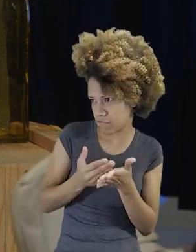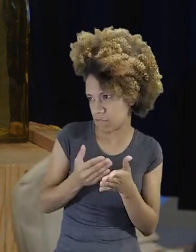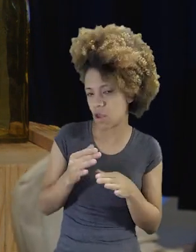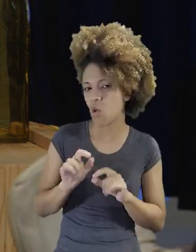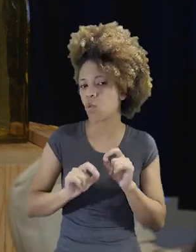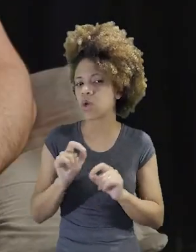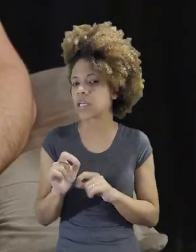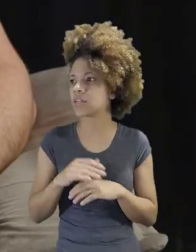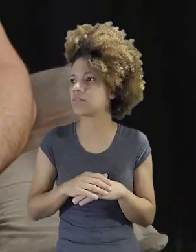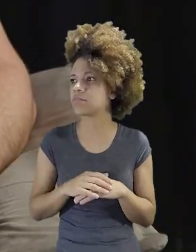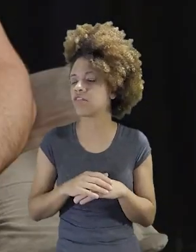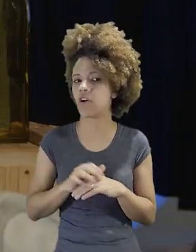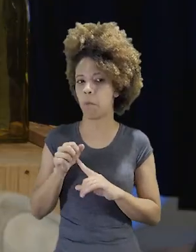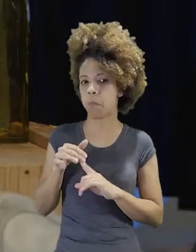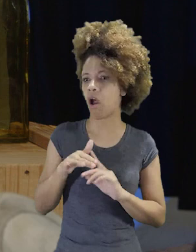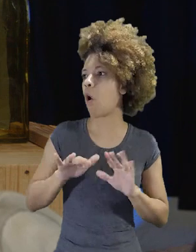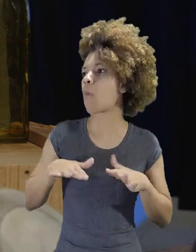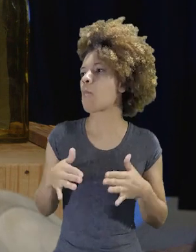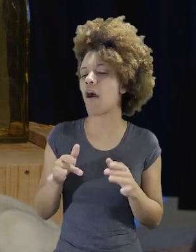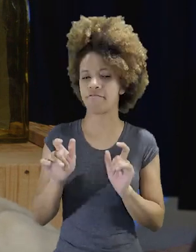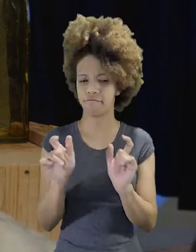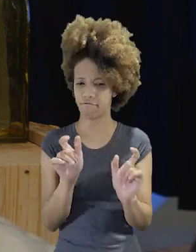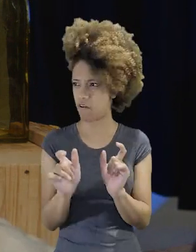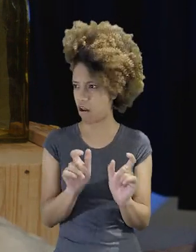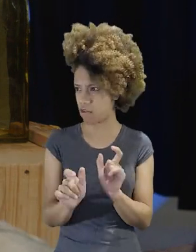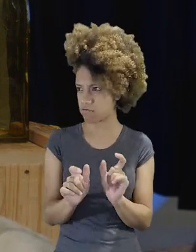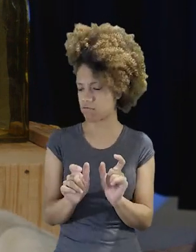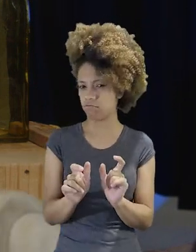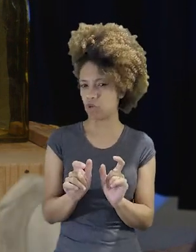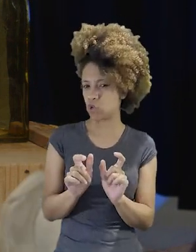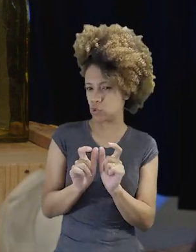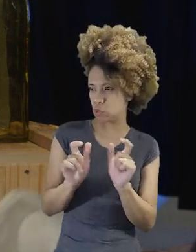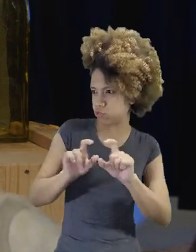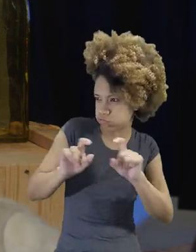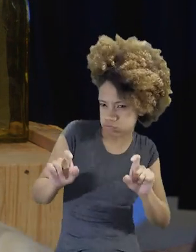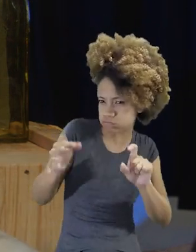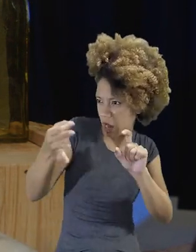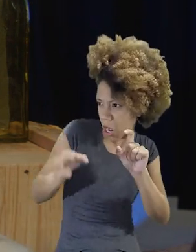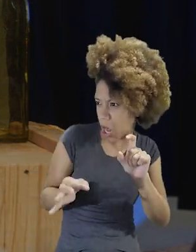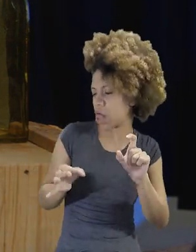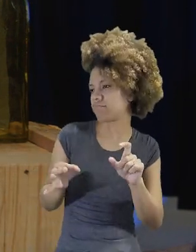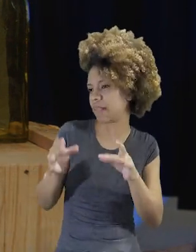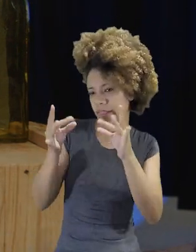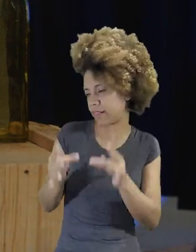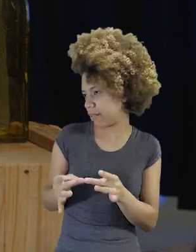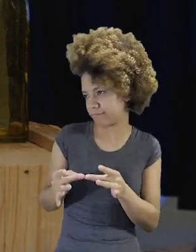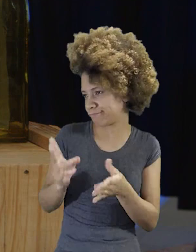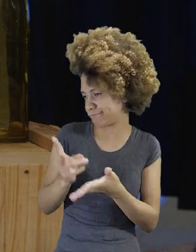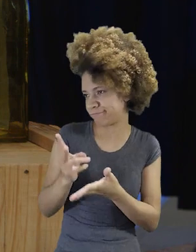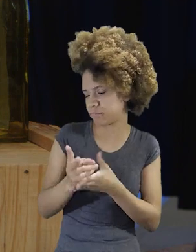revista na época então assim o que isso explorado qualquer frase era esticado ao máximo possível né